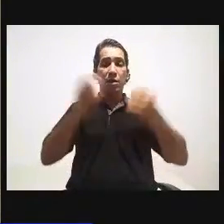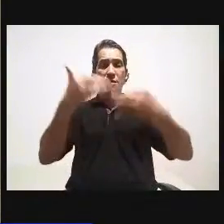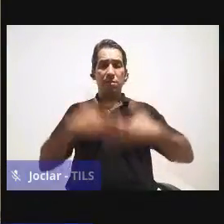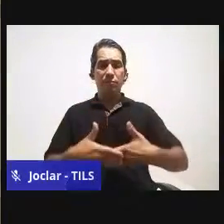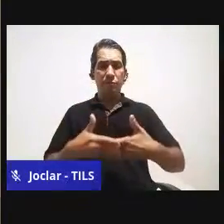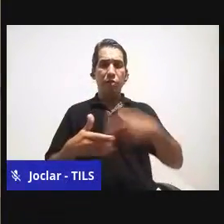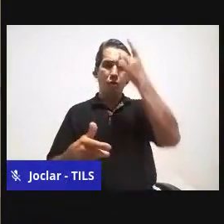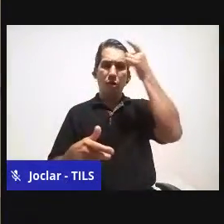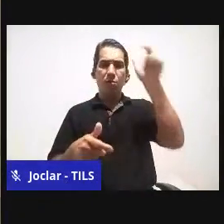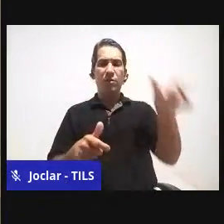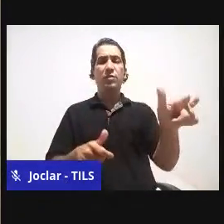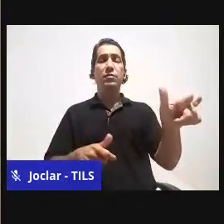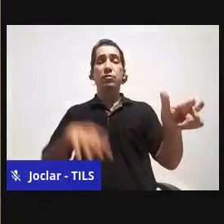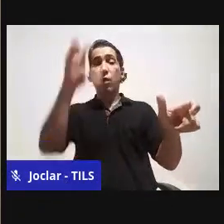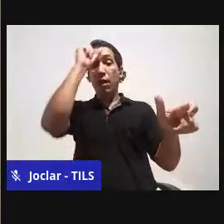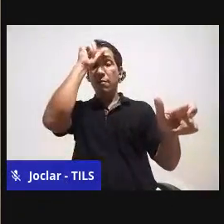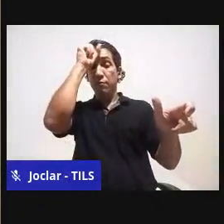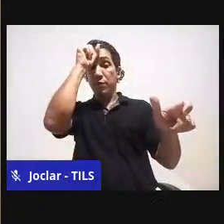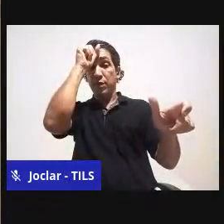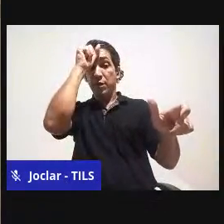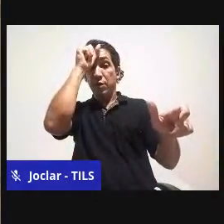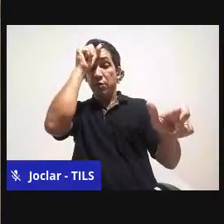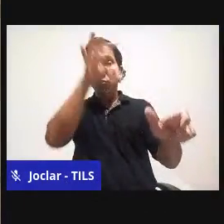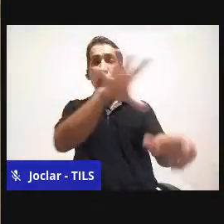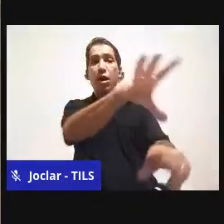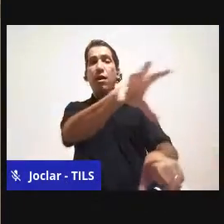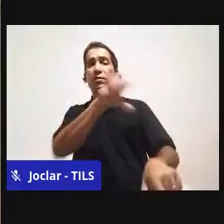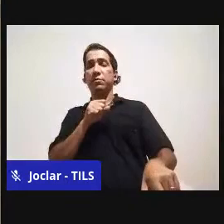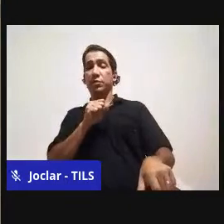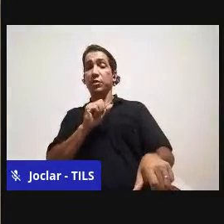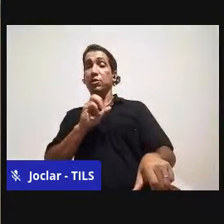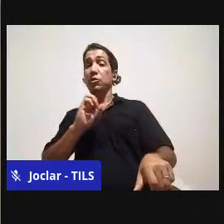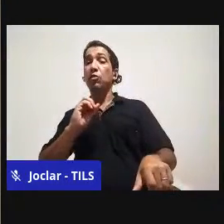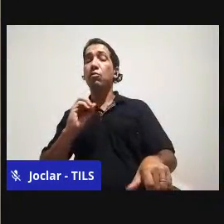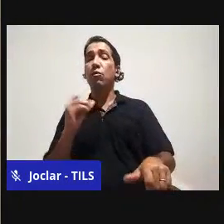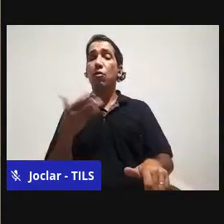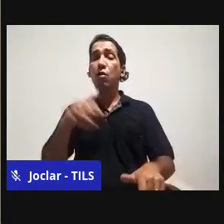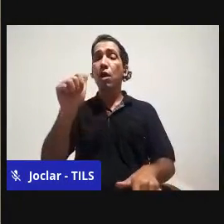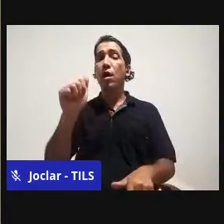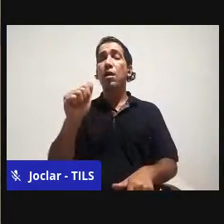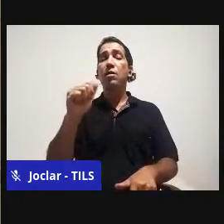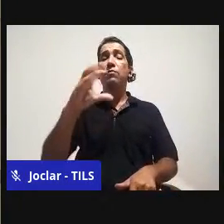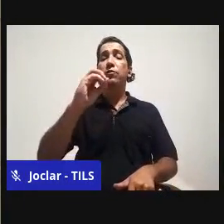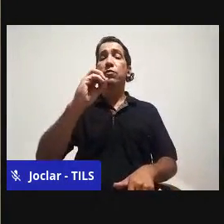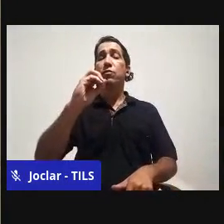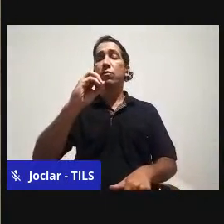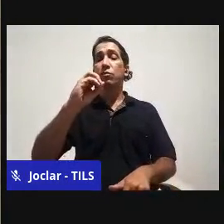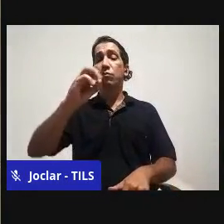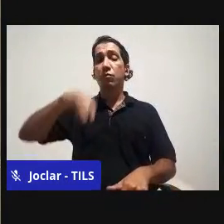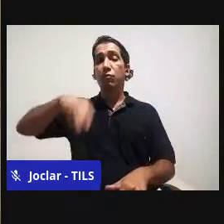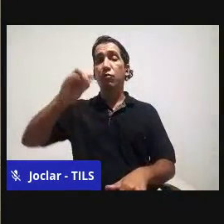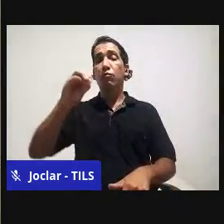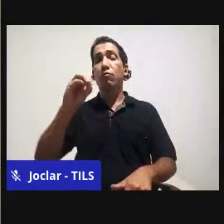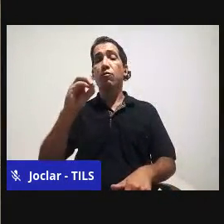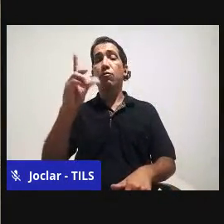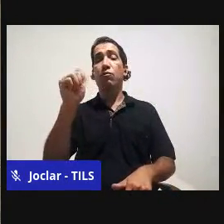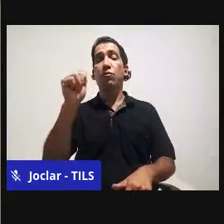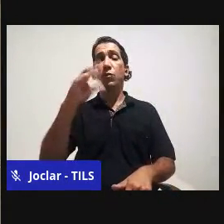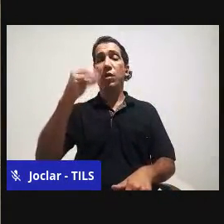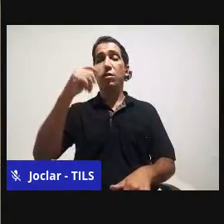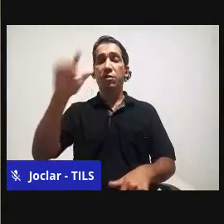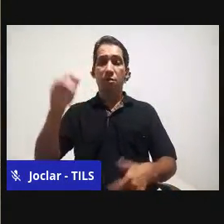por assimilação e por acomodação. Aprendizagem por assimilação é uma aprendizagem de baixo